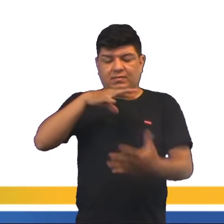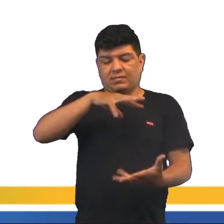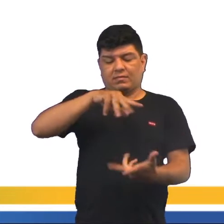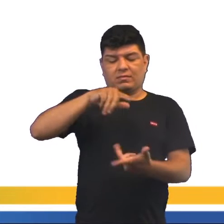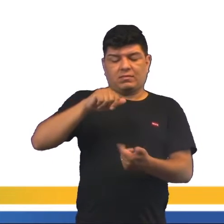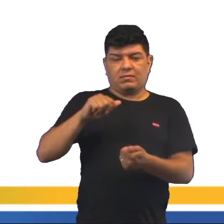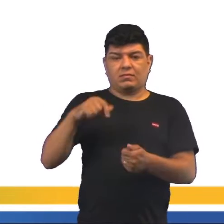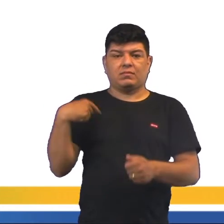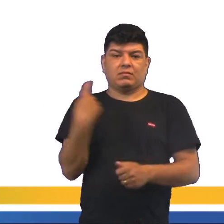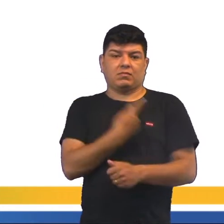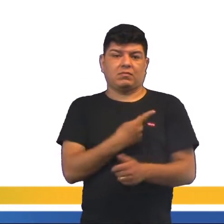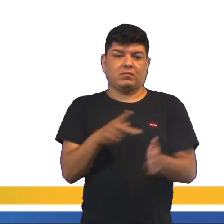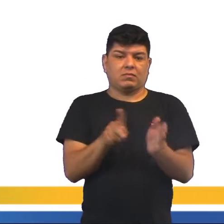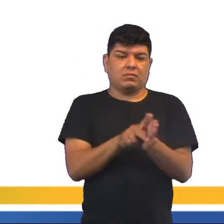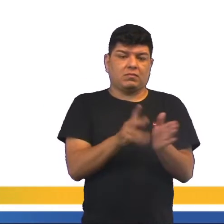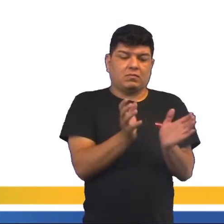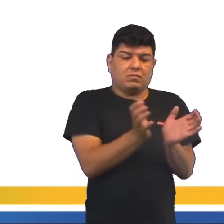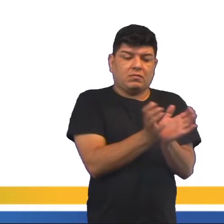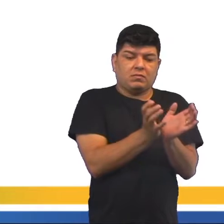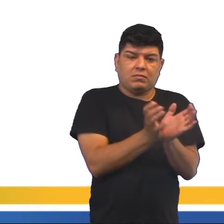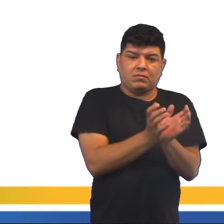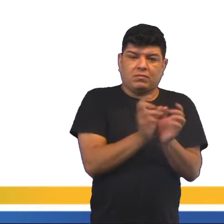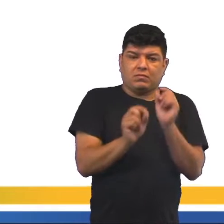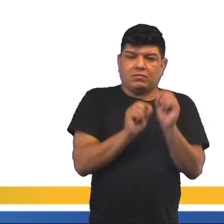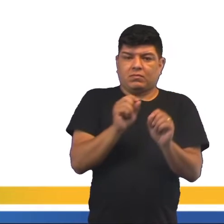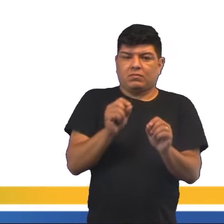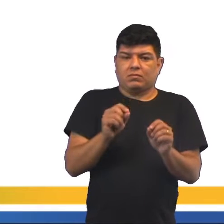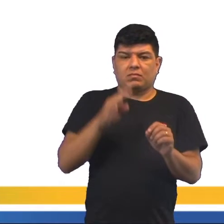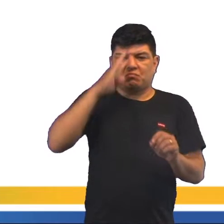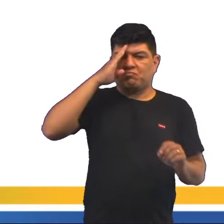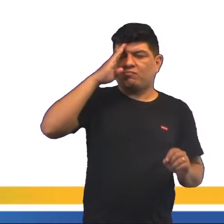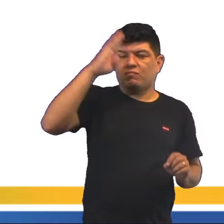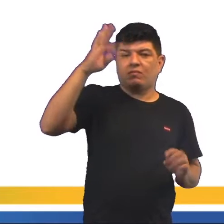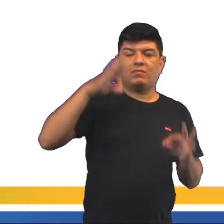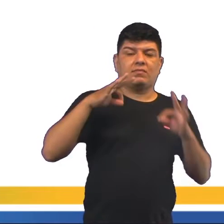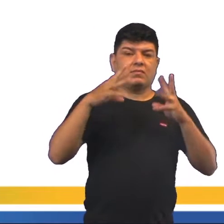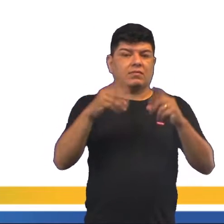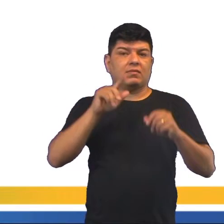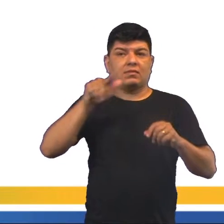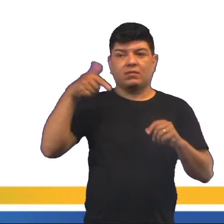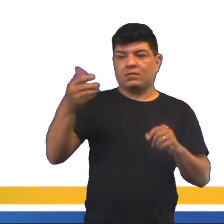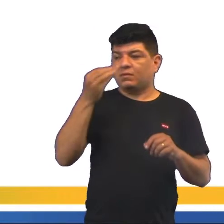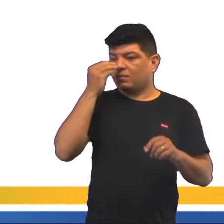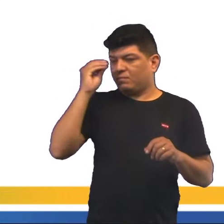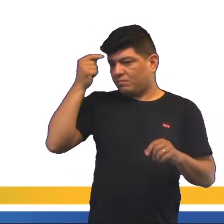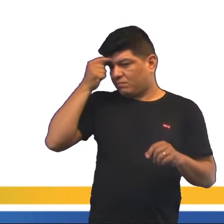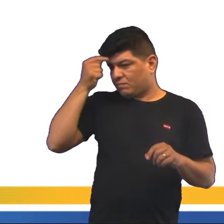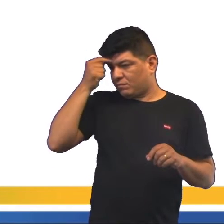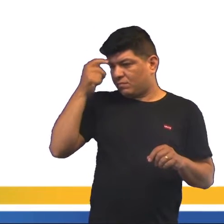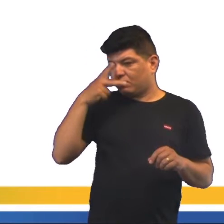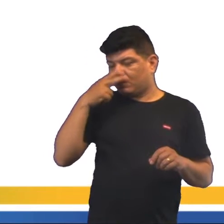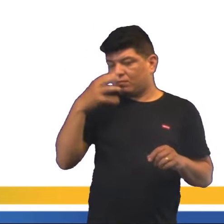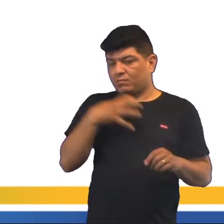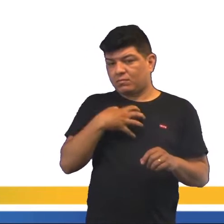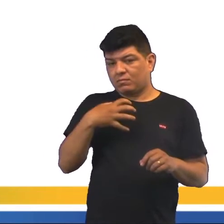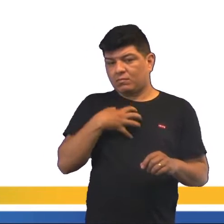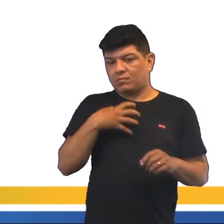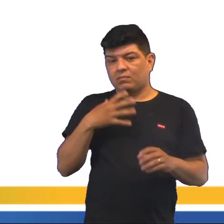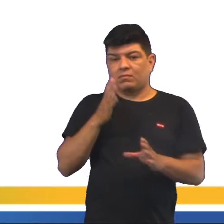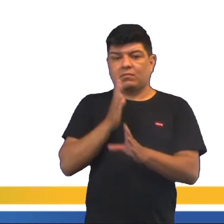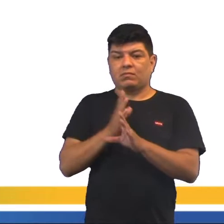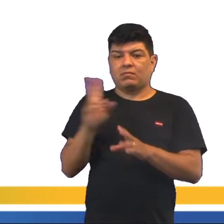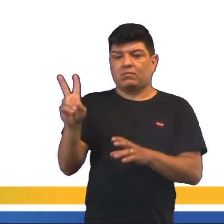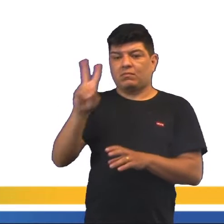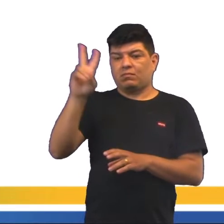mundo onde o nosso próprio grupo é tomado como centro de tudo e todos os outros são pensados e sentidos através dos